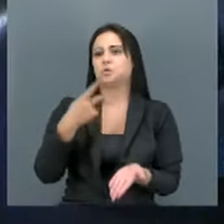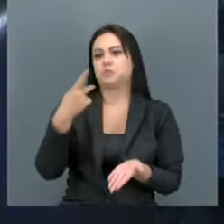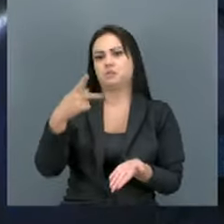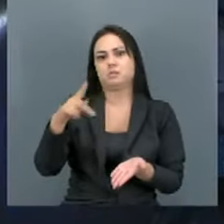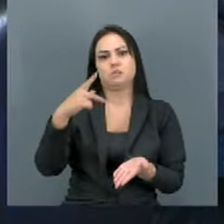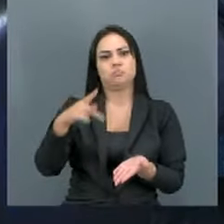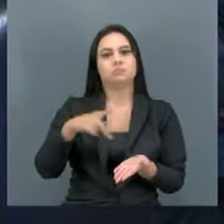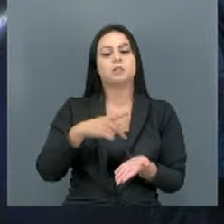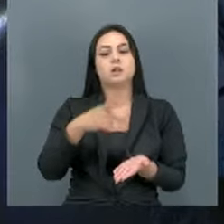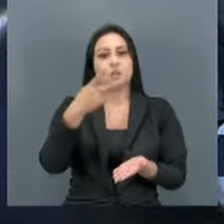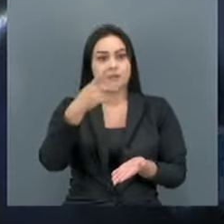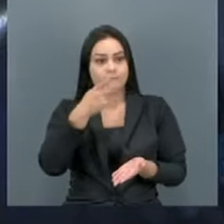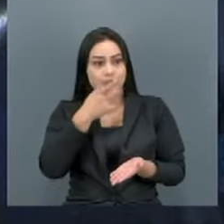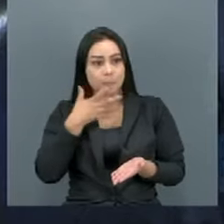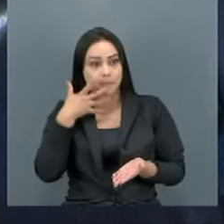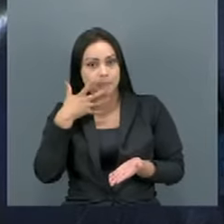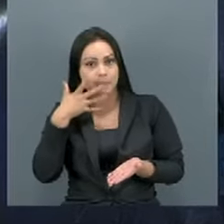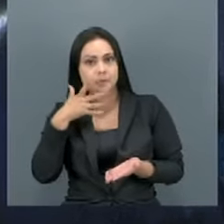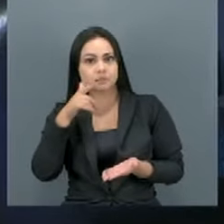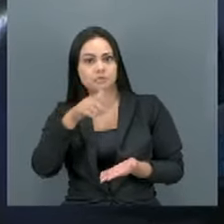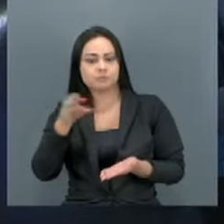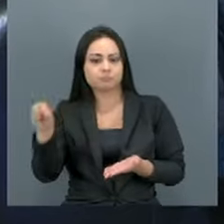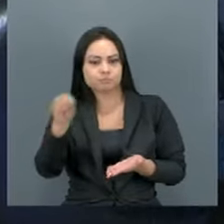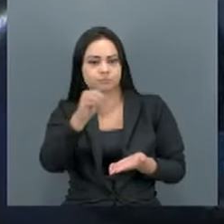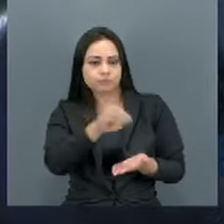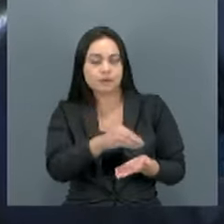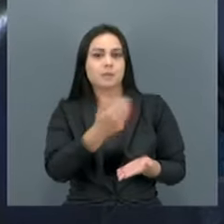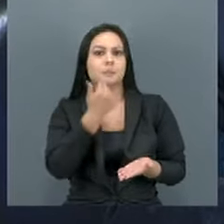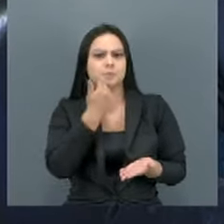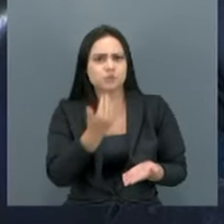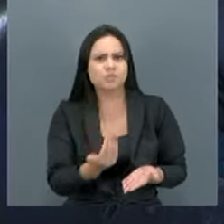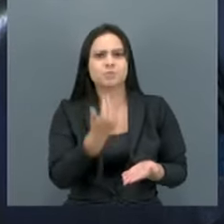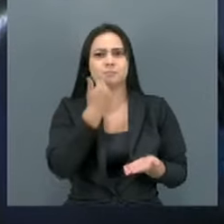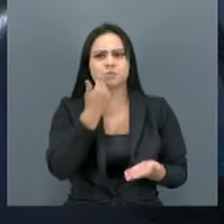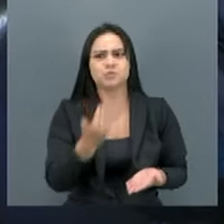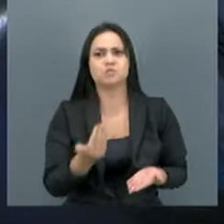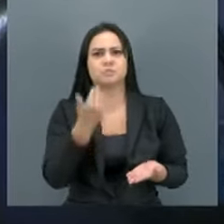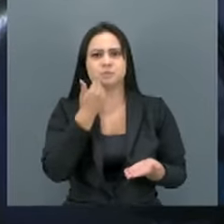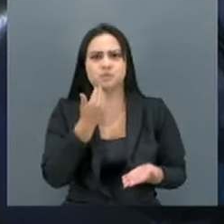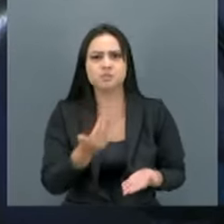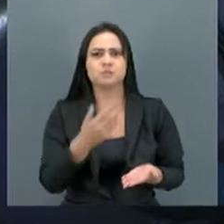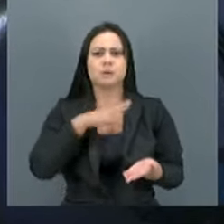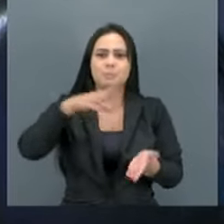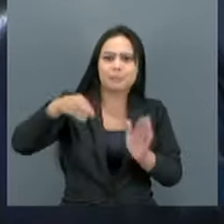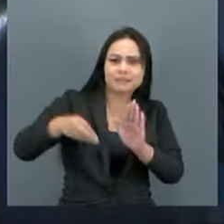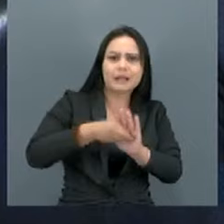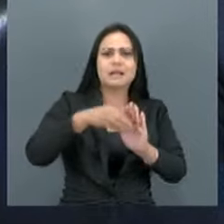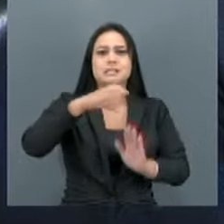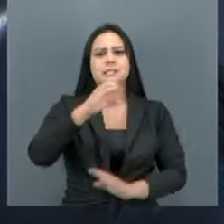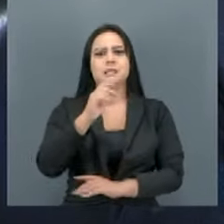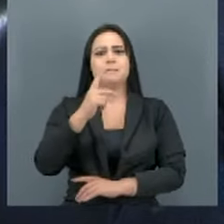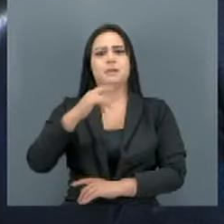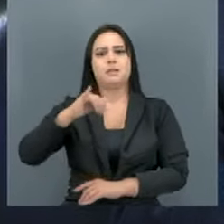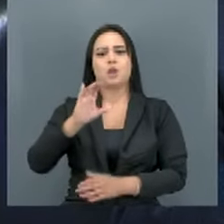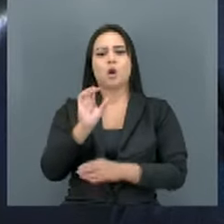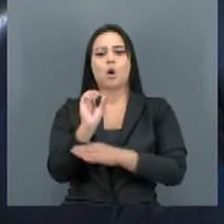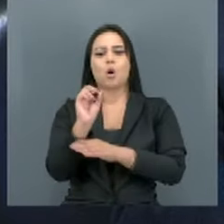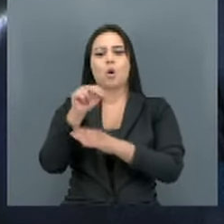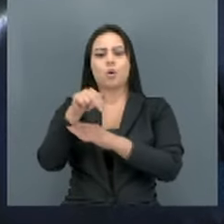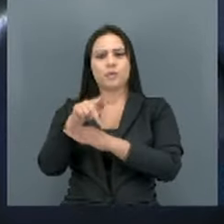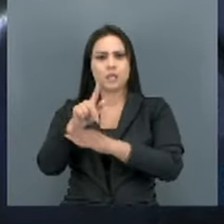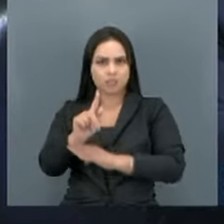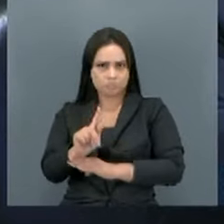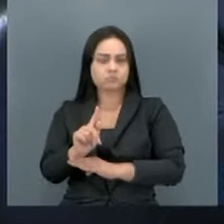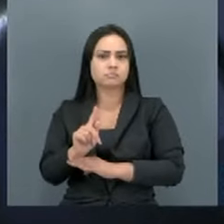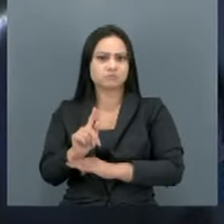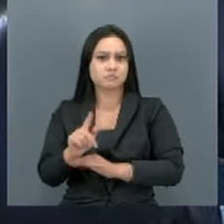A sua tese, na sua obstinação aí, insistente de implantar a CPI das ONGs, né? Que não